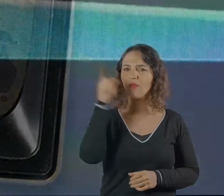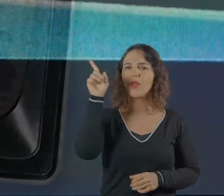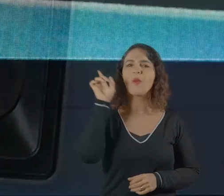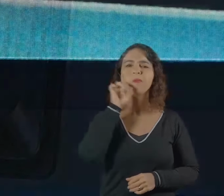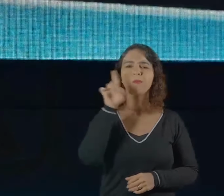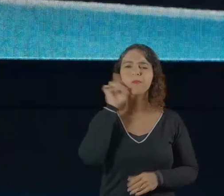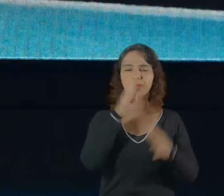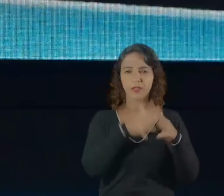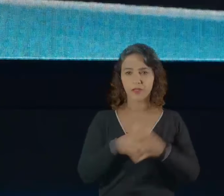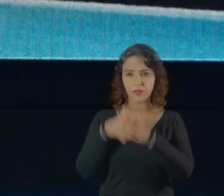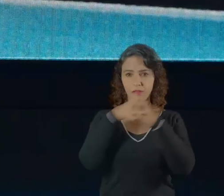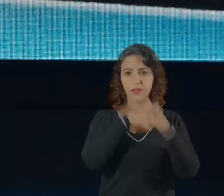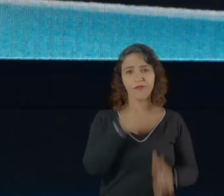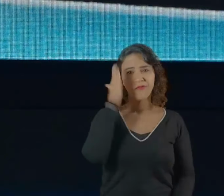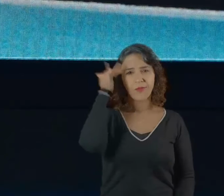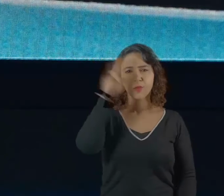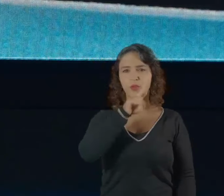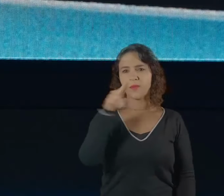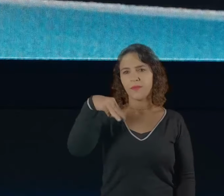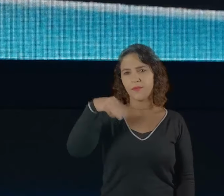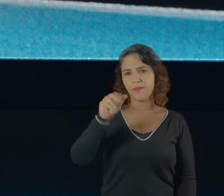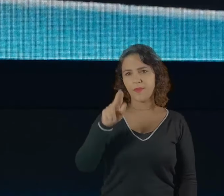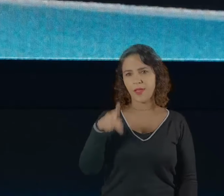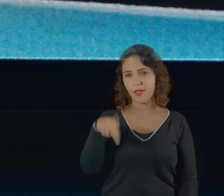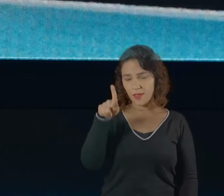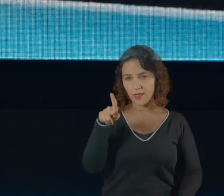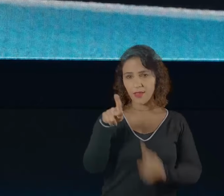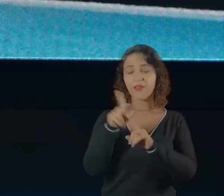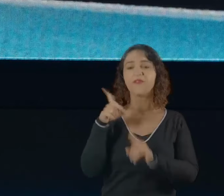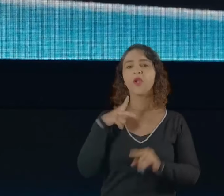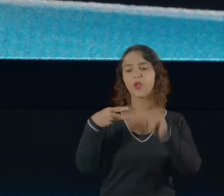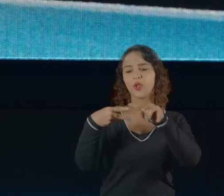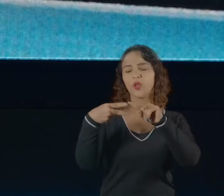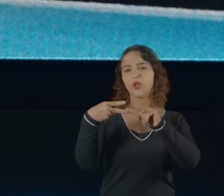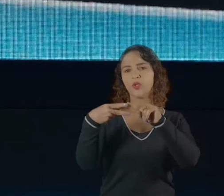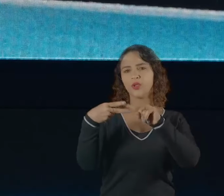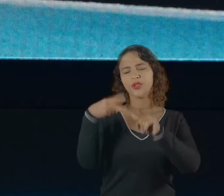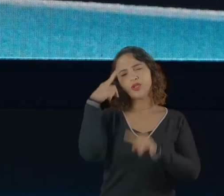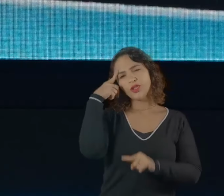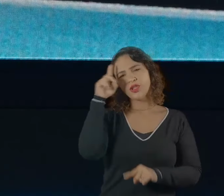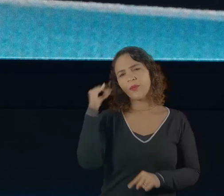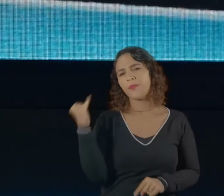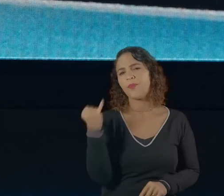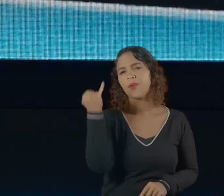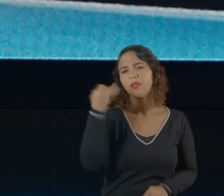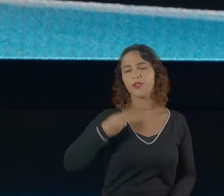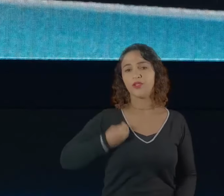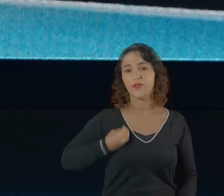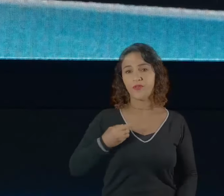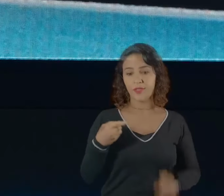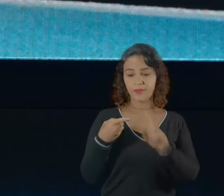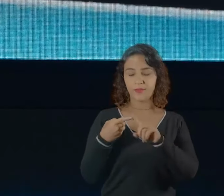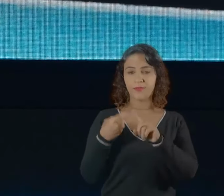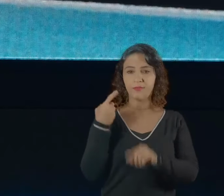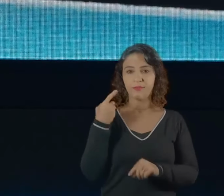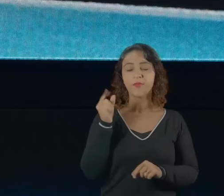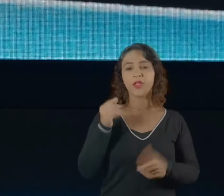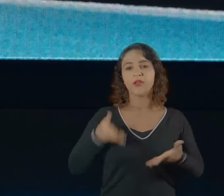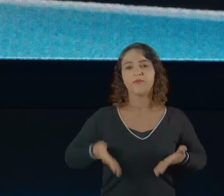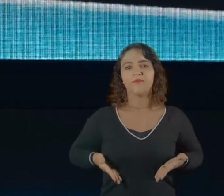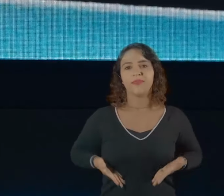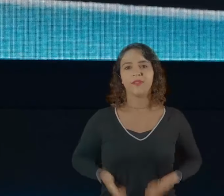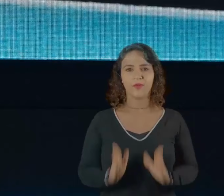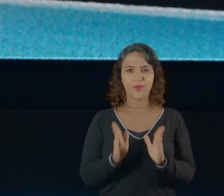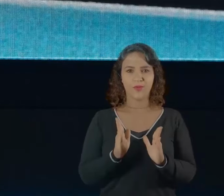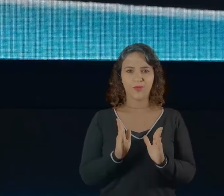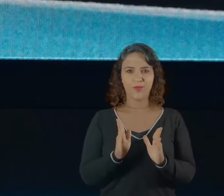Twain. Ele disse que tem os dois dias mais importantes da nossa vida. O primeiro é o do nosso nascimento